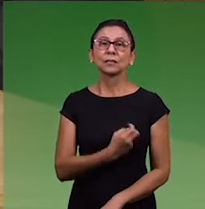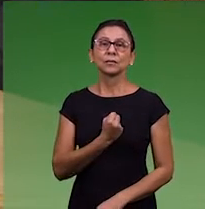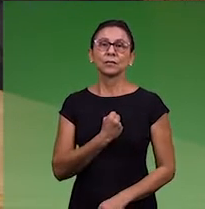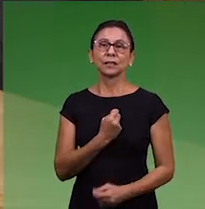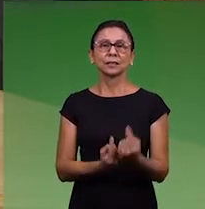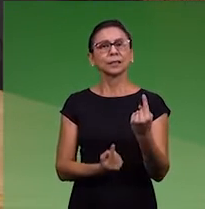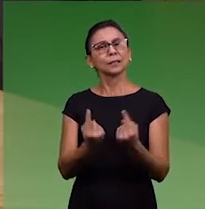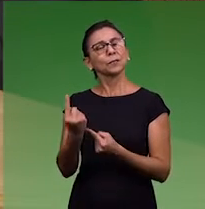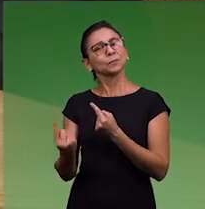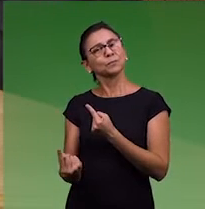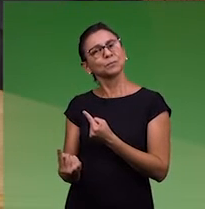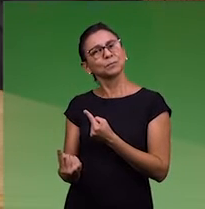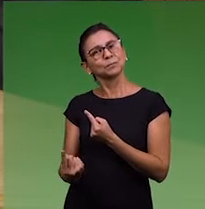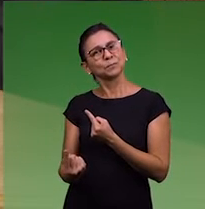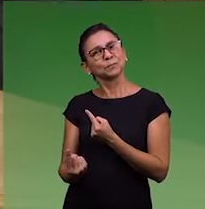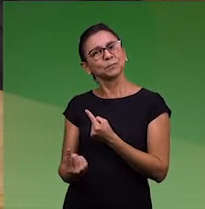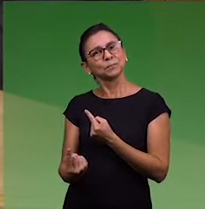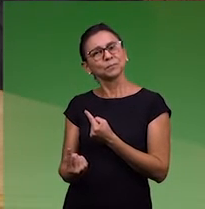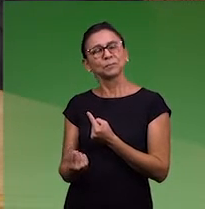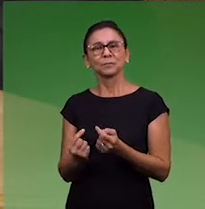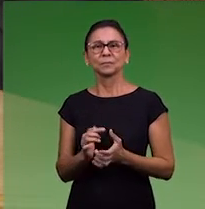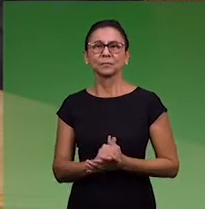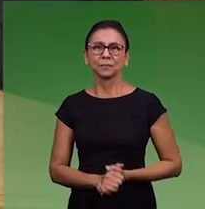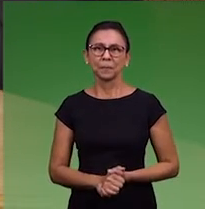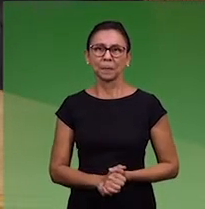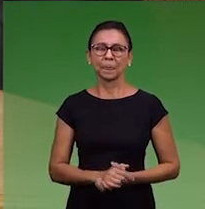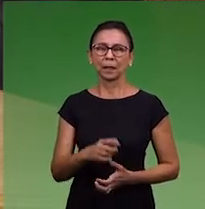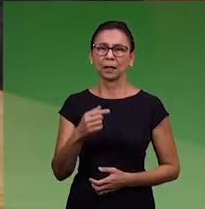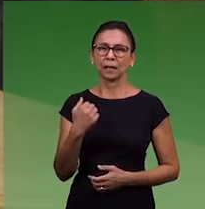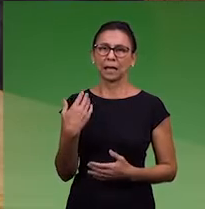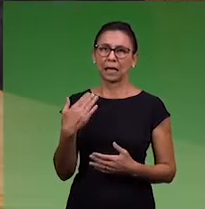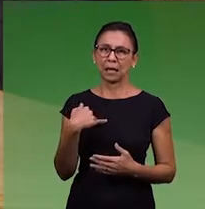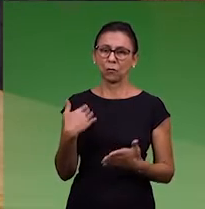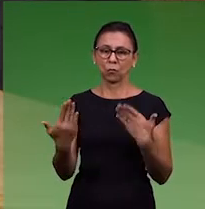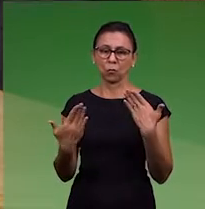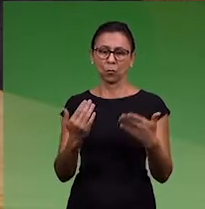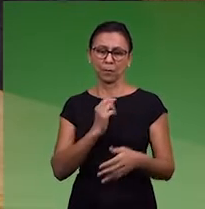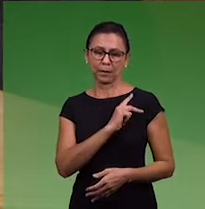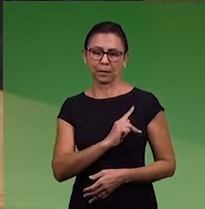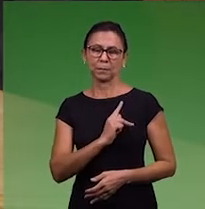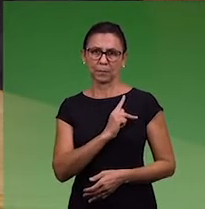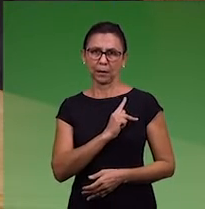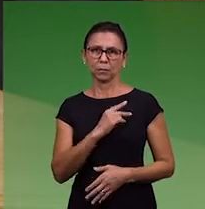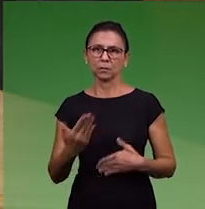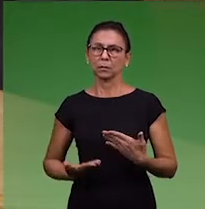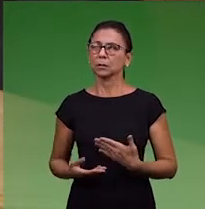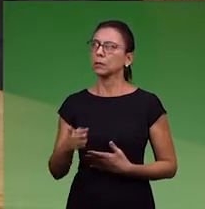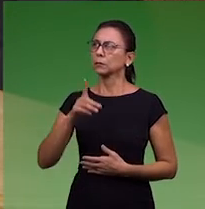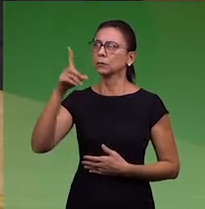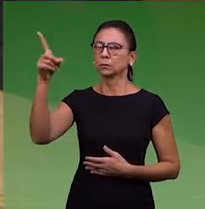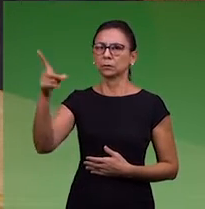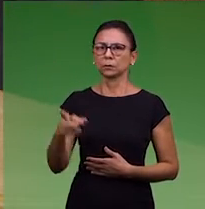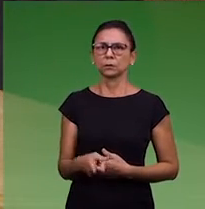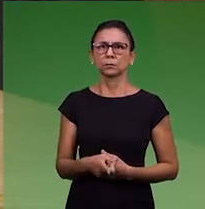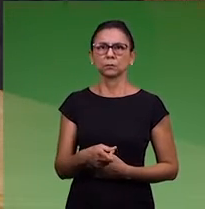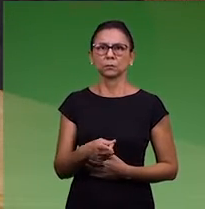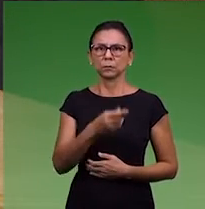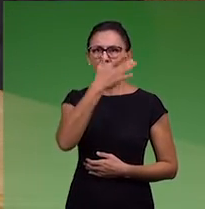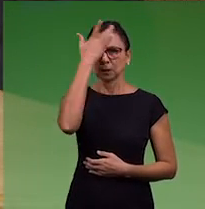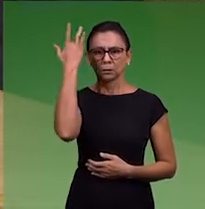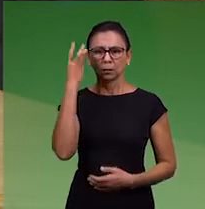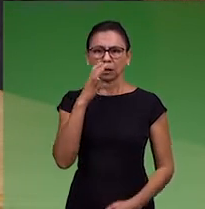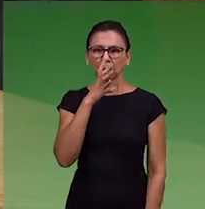somos. E agora você pega e diz assim, eu vou comparar Paulo, que para mim, como servo de Deus, um homem